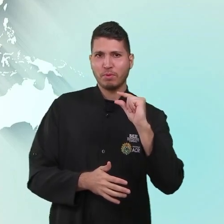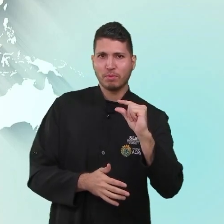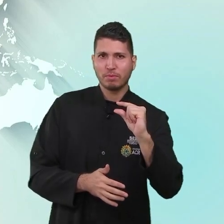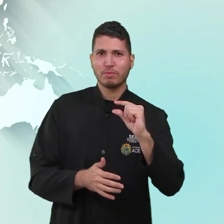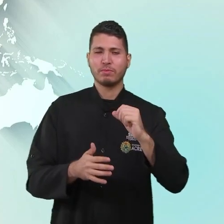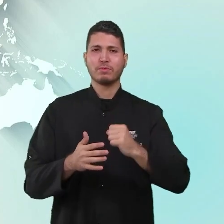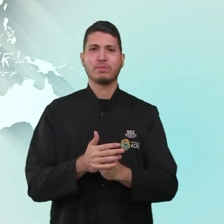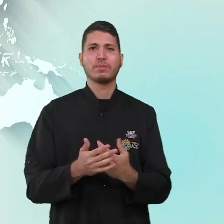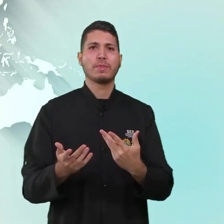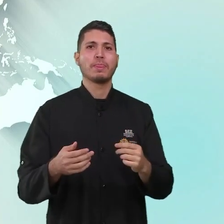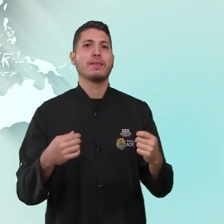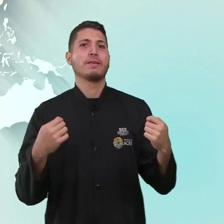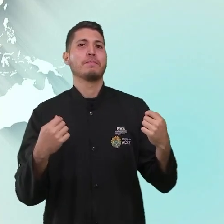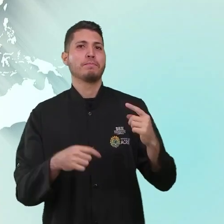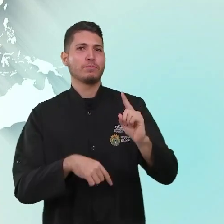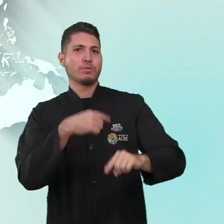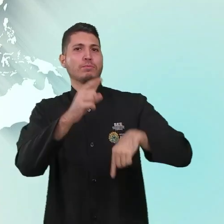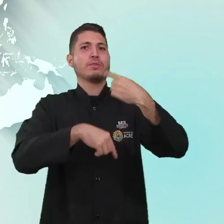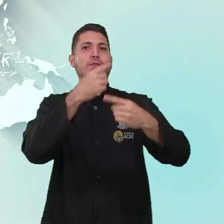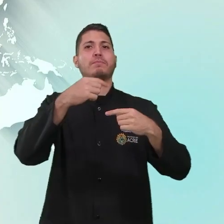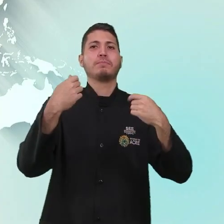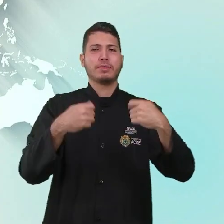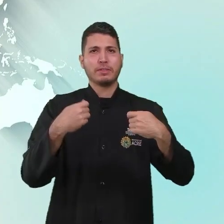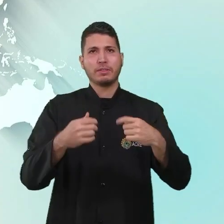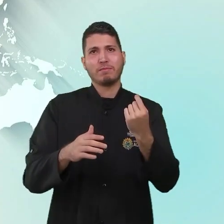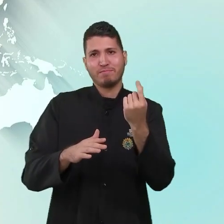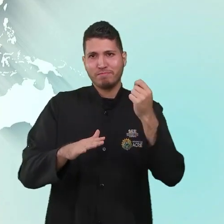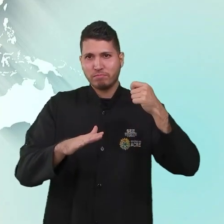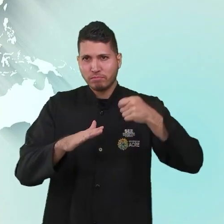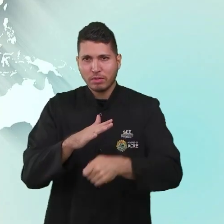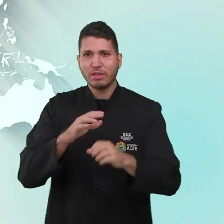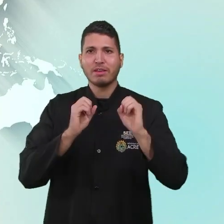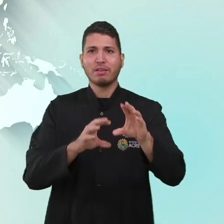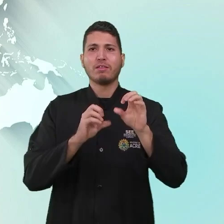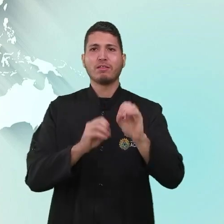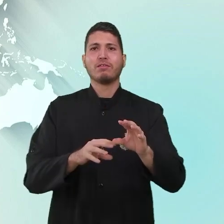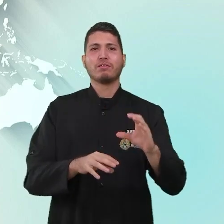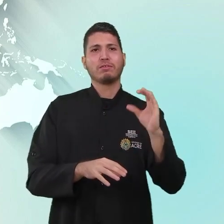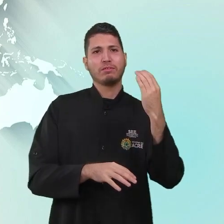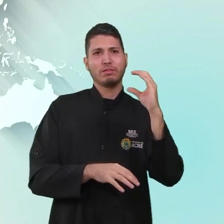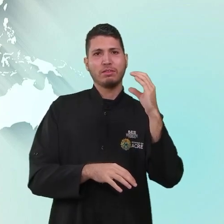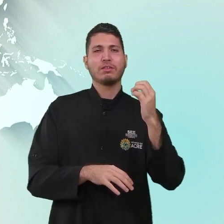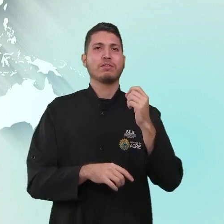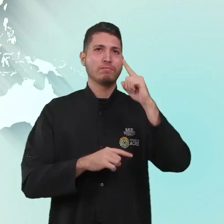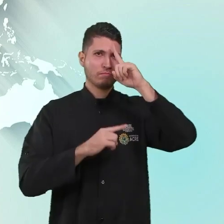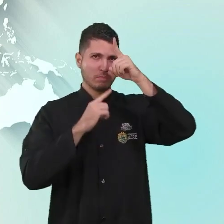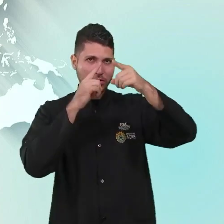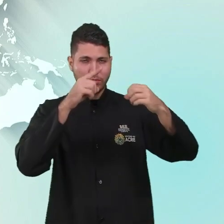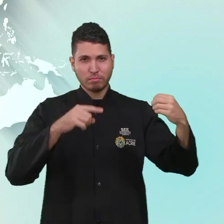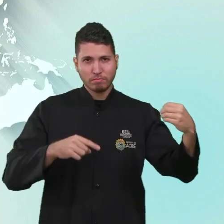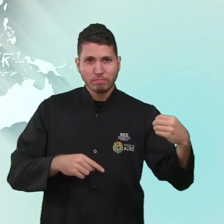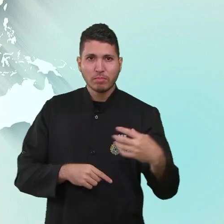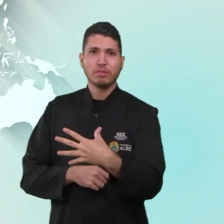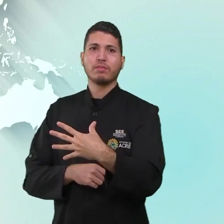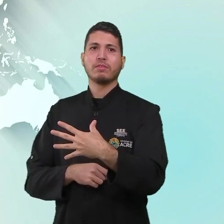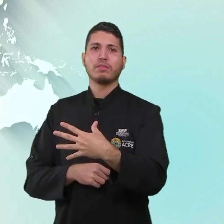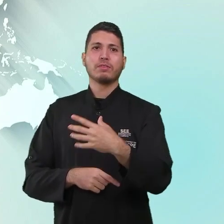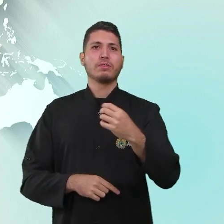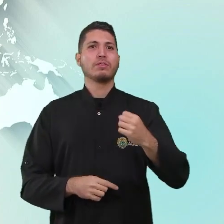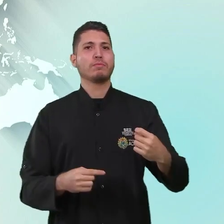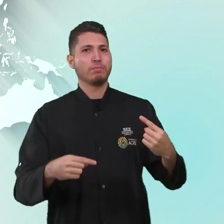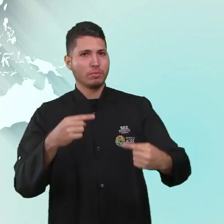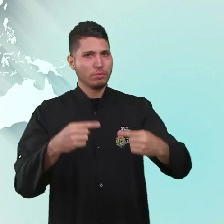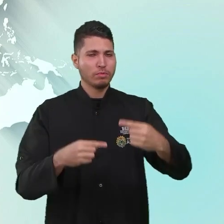necessário investir em educação, ciência e inovação. A gente também pode considerar aqui